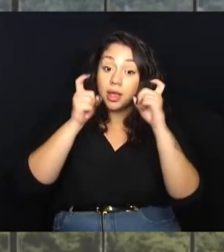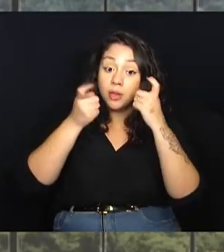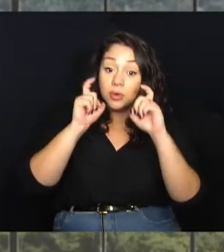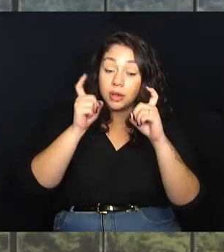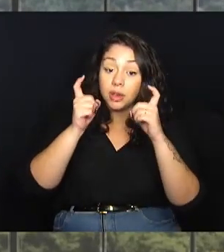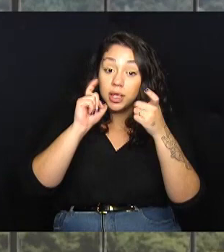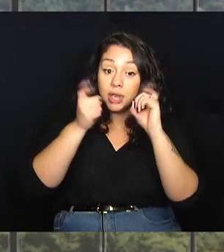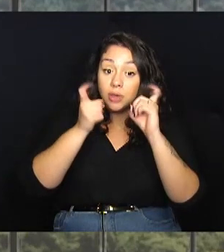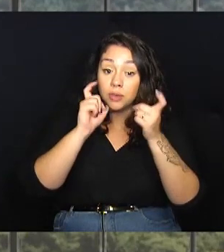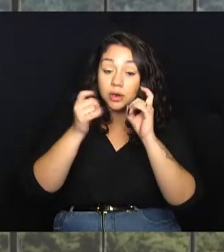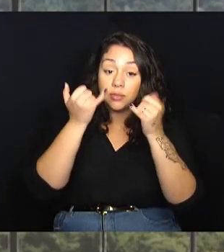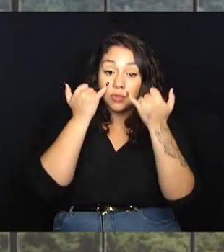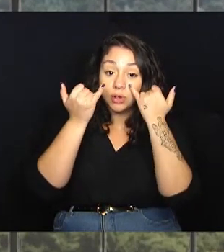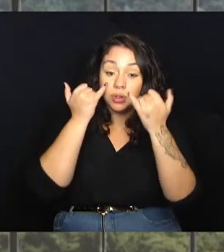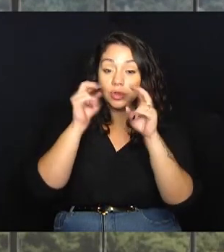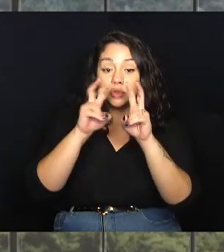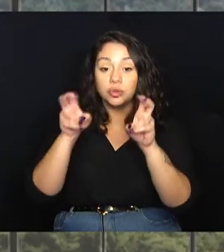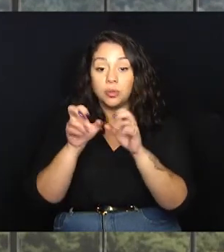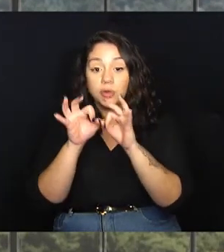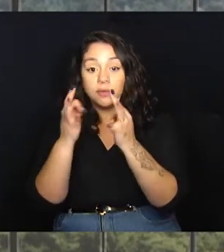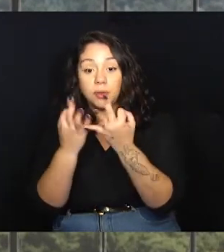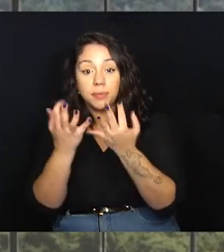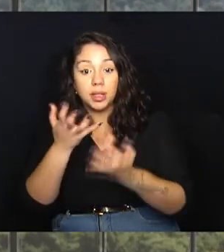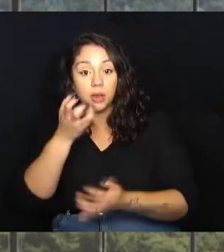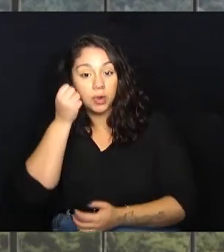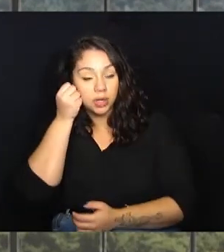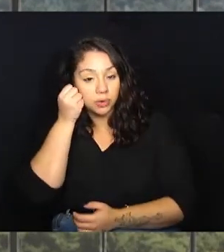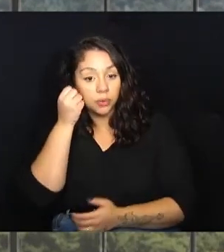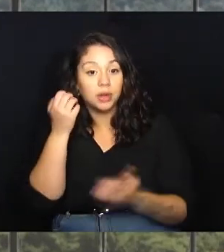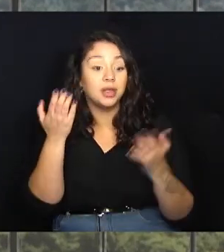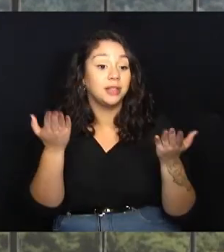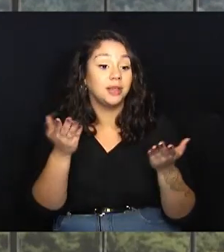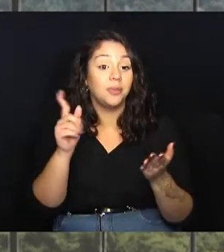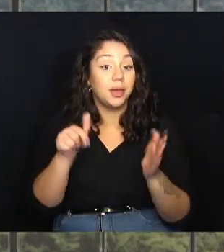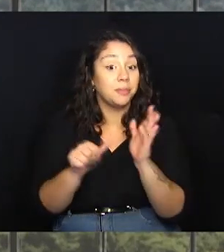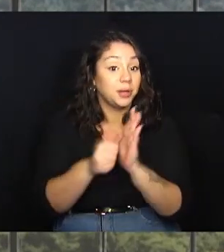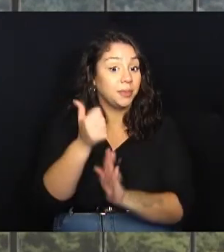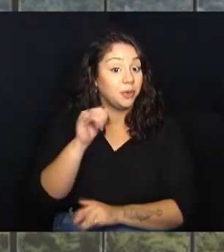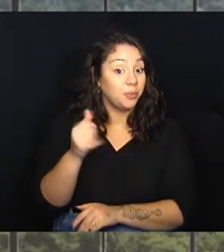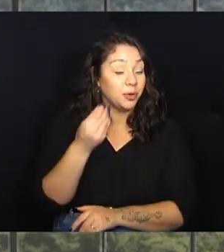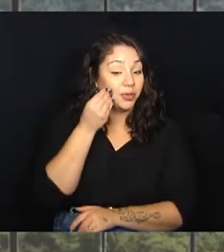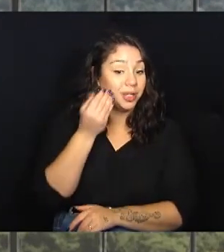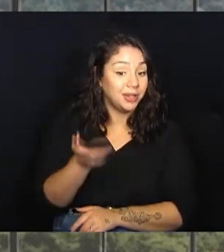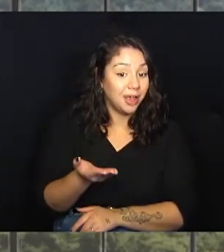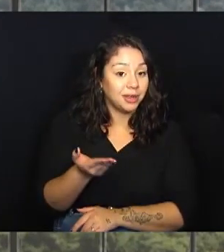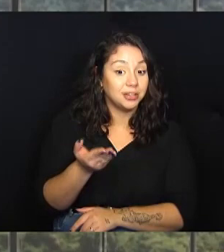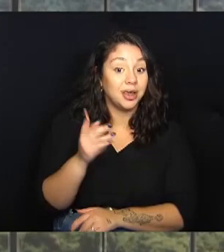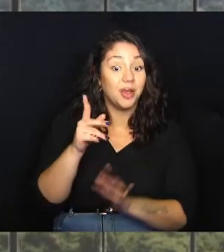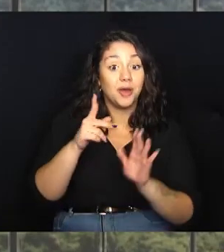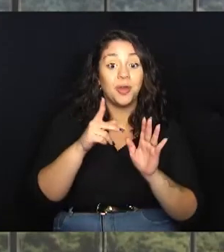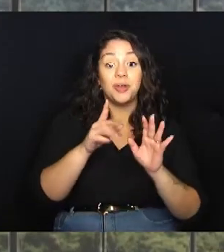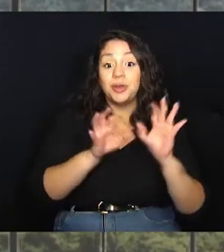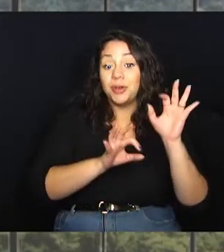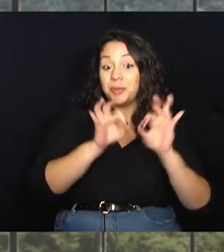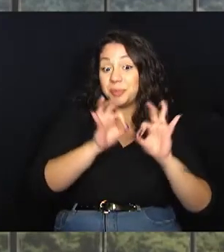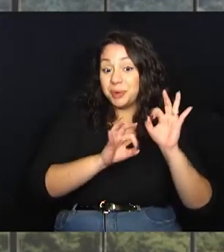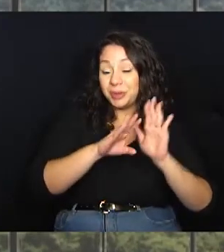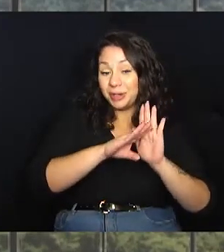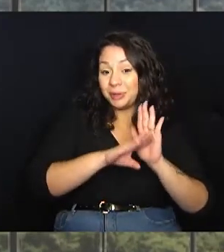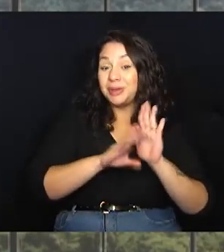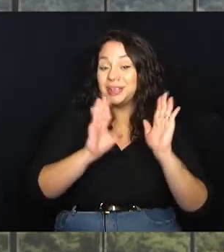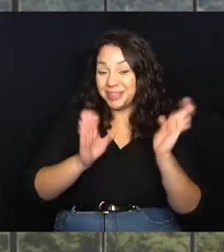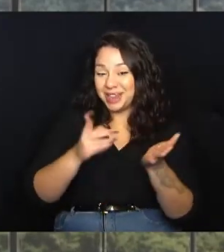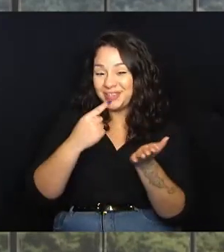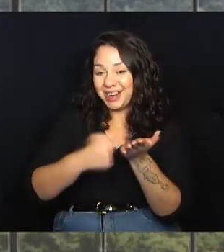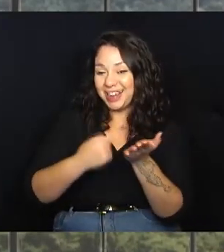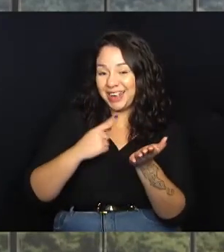sobre família acolhedora. Então, já é uma primeira oportunidade, hein? Nosso programa já estava marcado quando eu